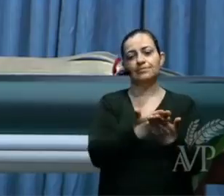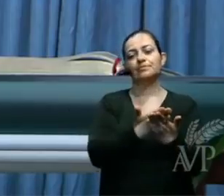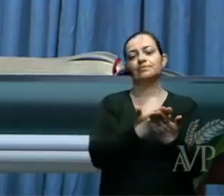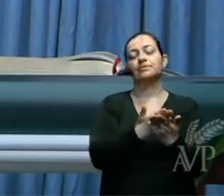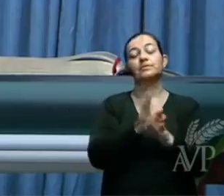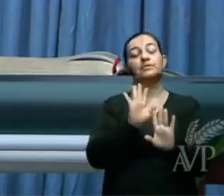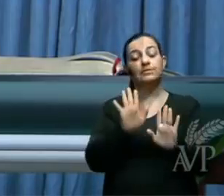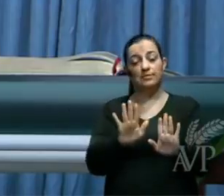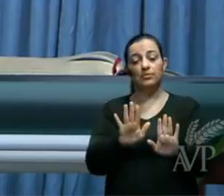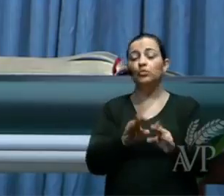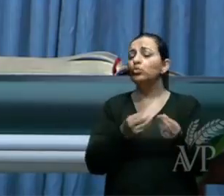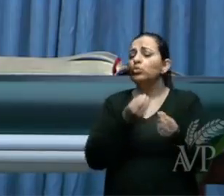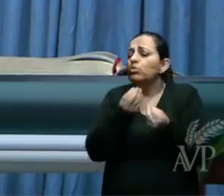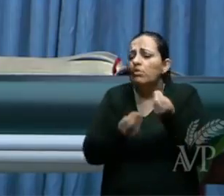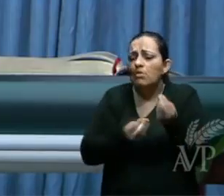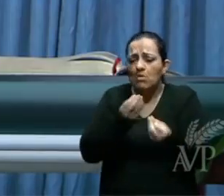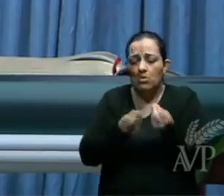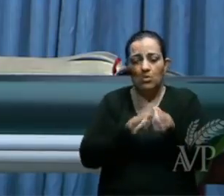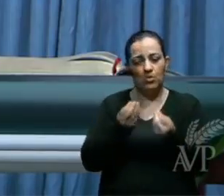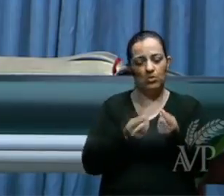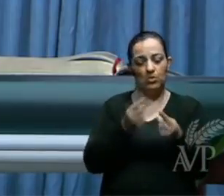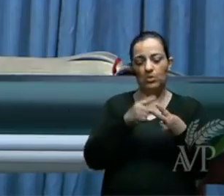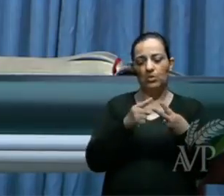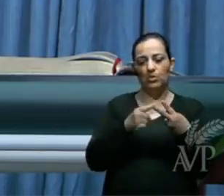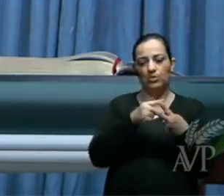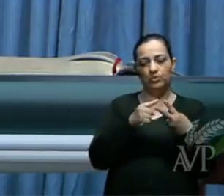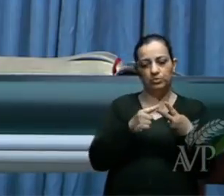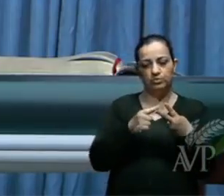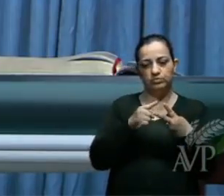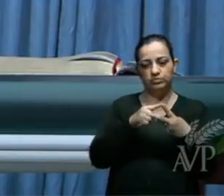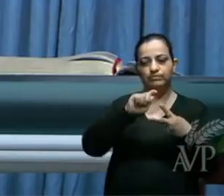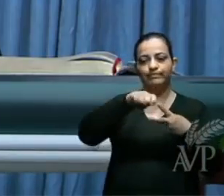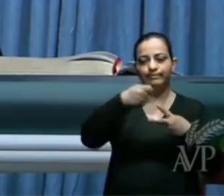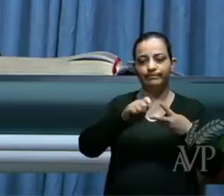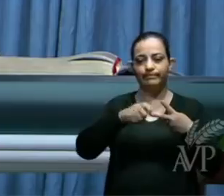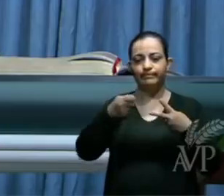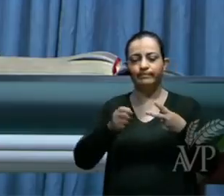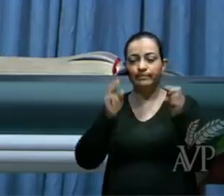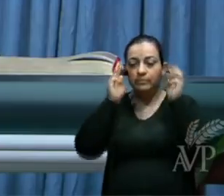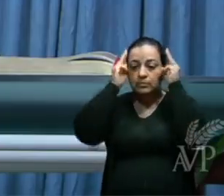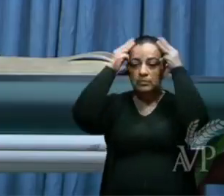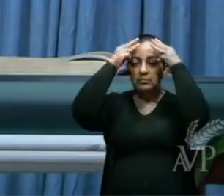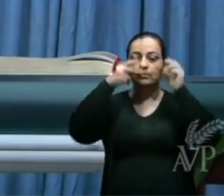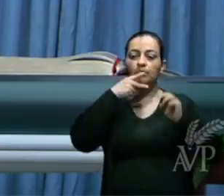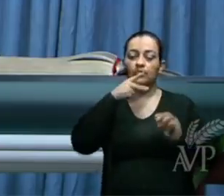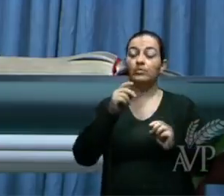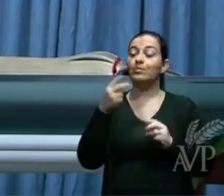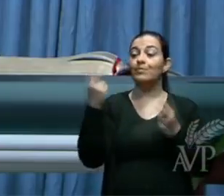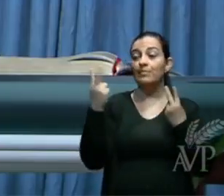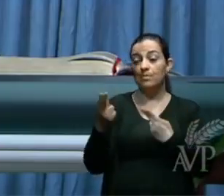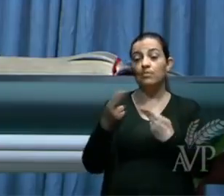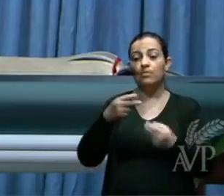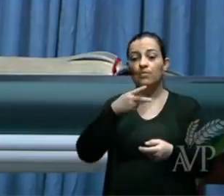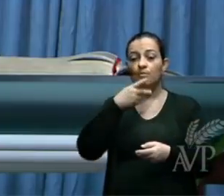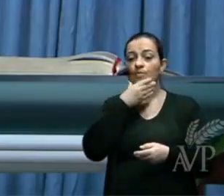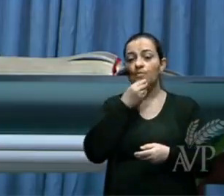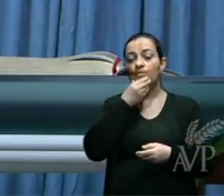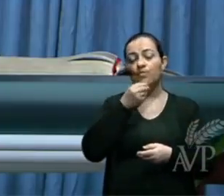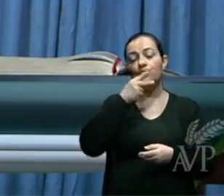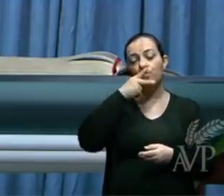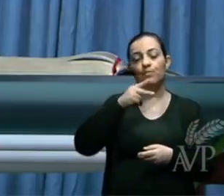quer dizer como foi dado dois sinais ao profeta moisés será dado dos sinais a ti